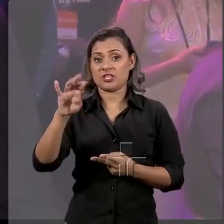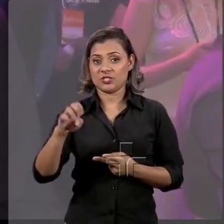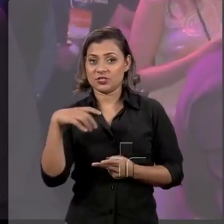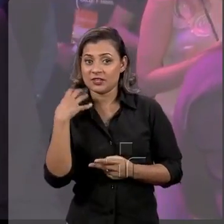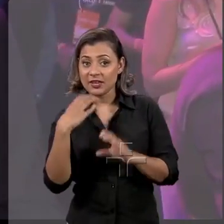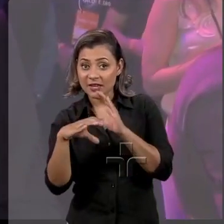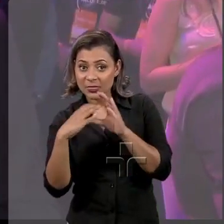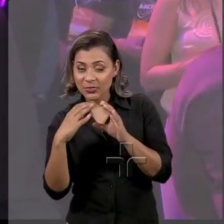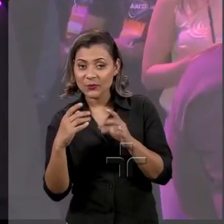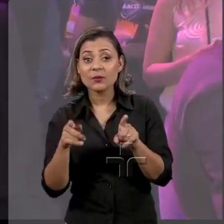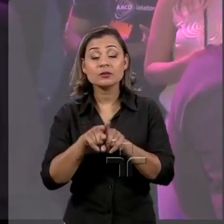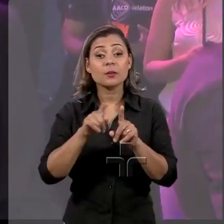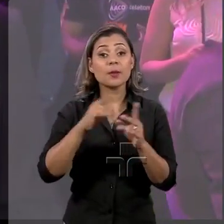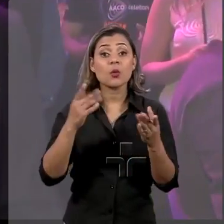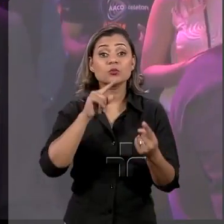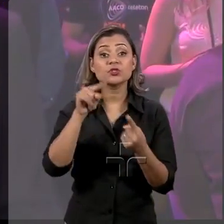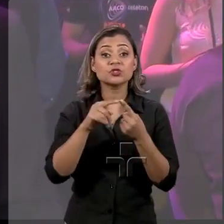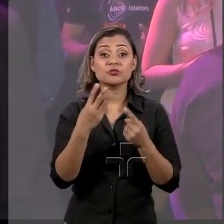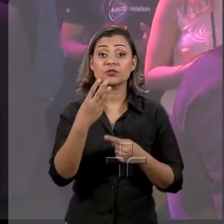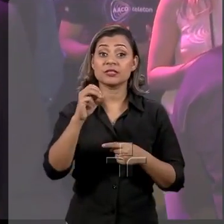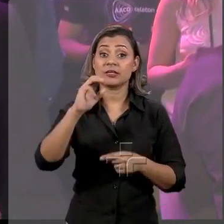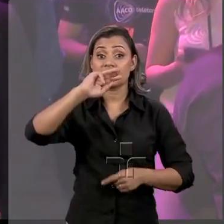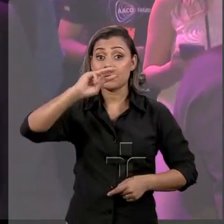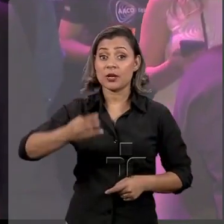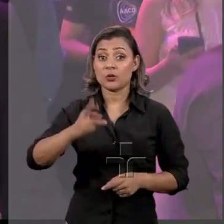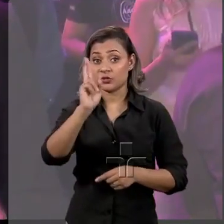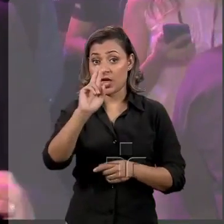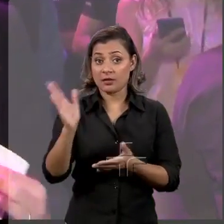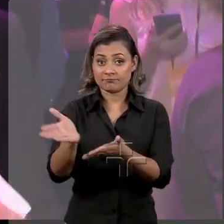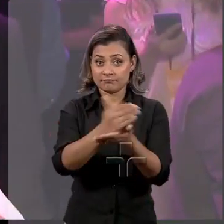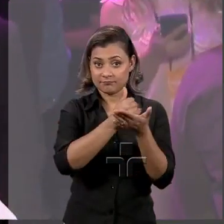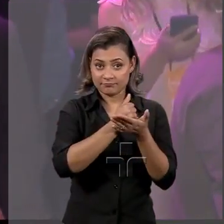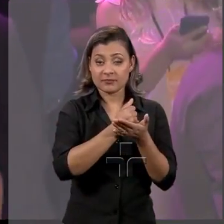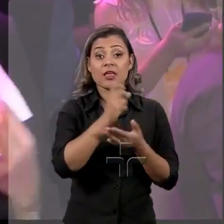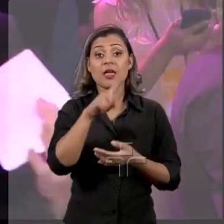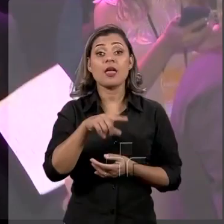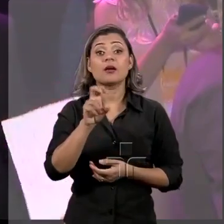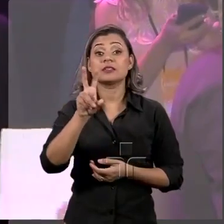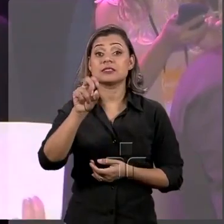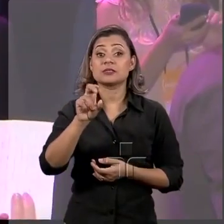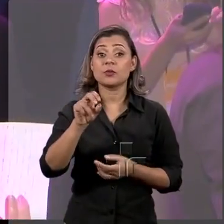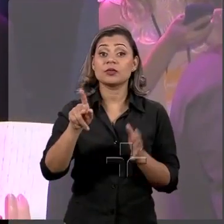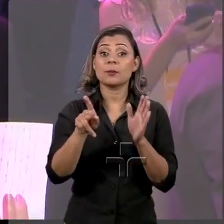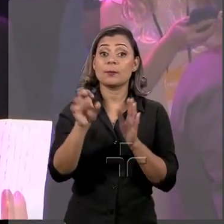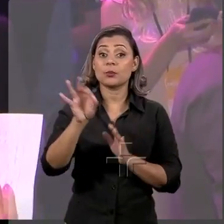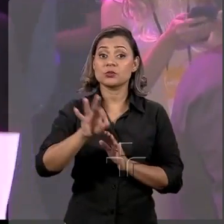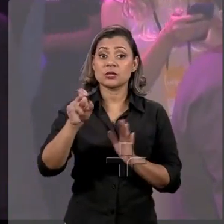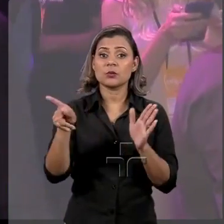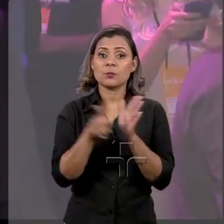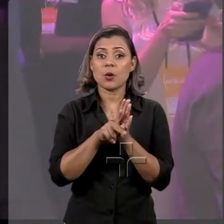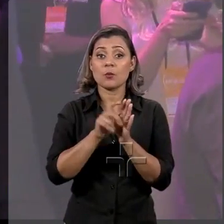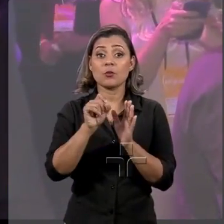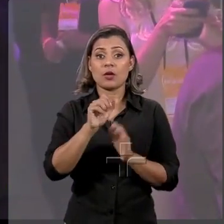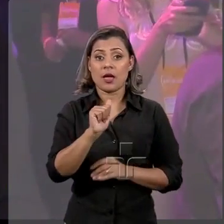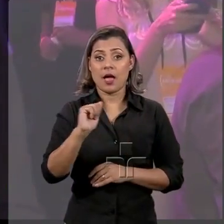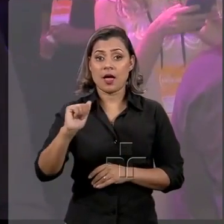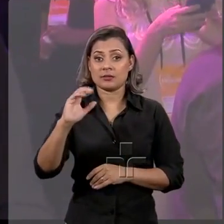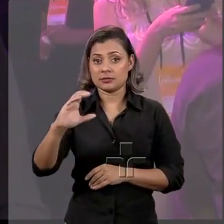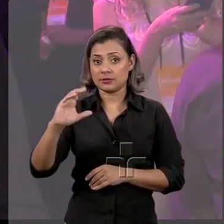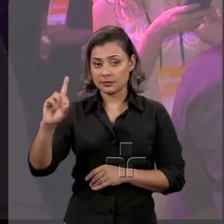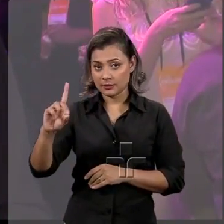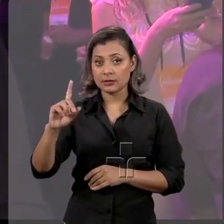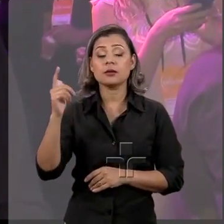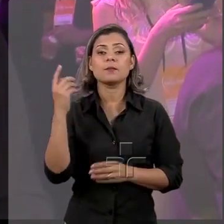meta é alcançar 30 milhões de reais. Esse valor é a metade de tudo que a ACD precisa para manter o